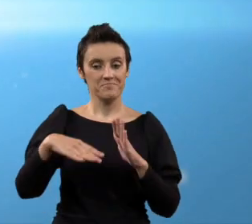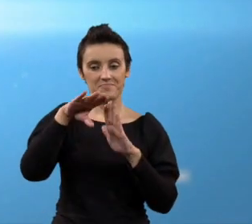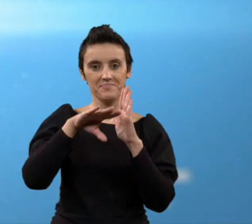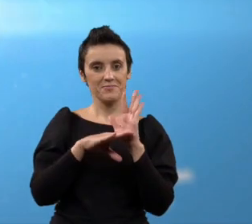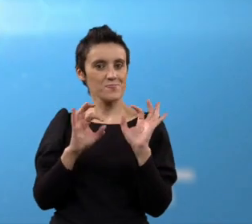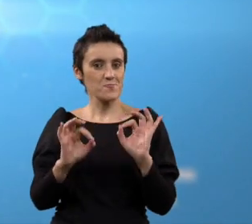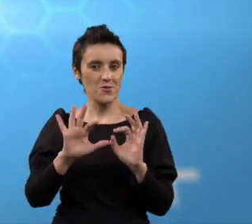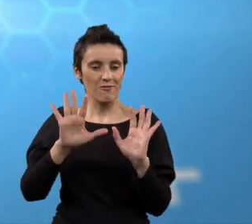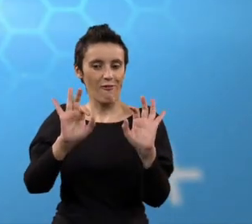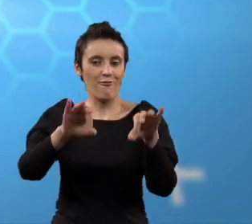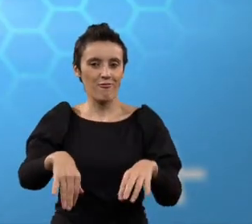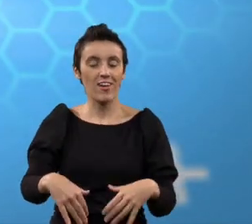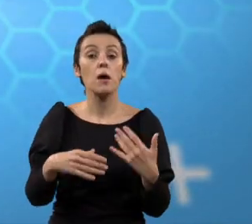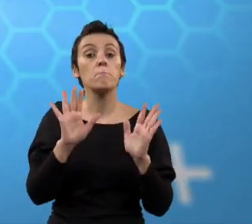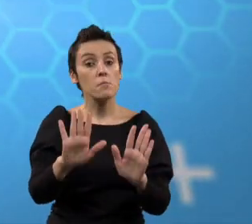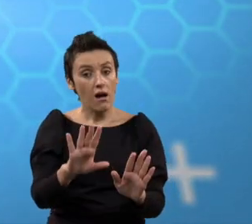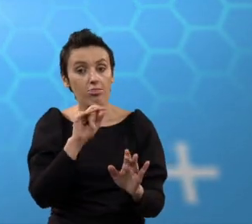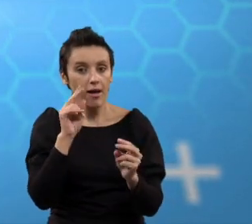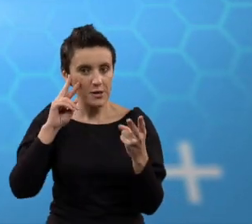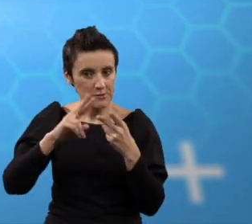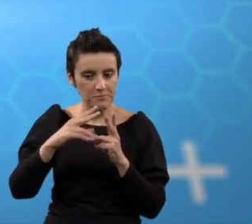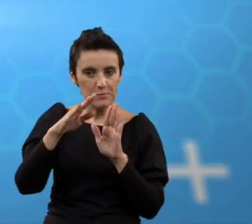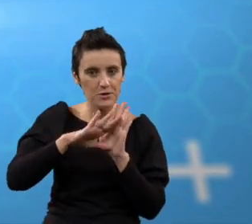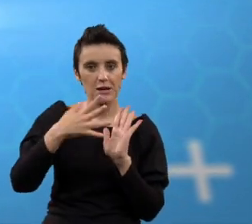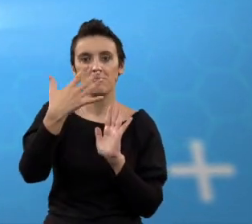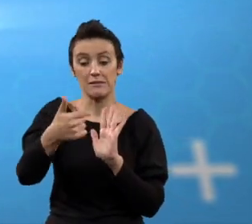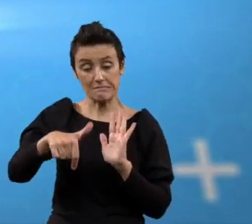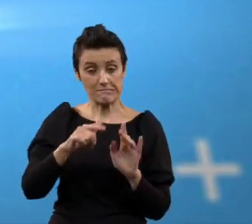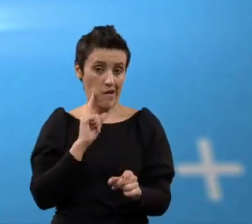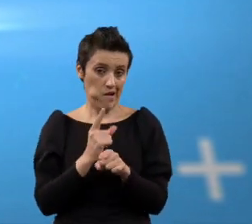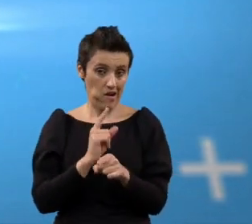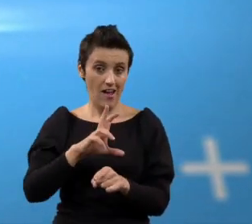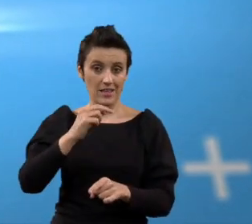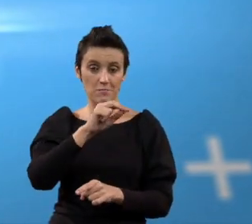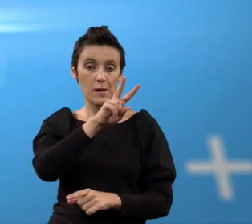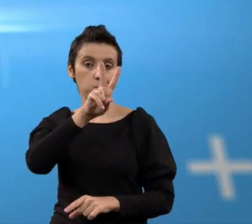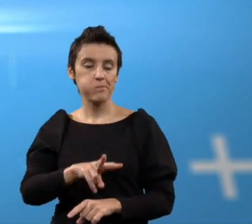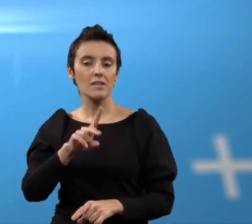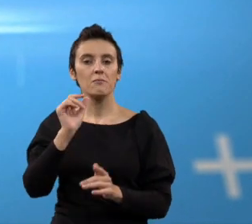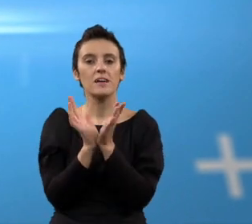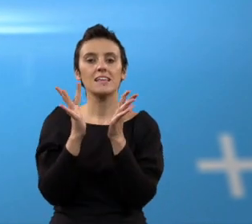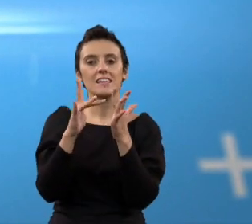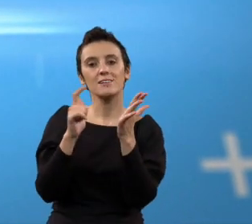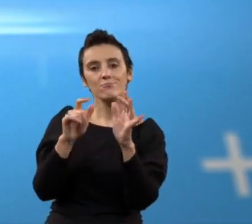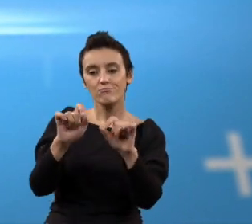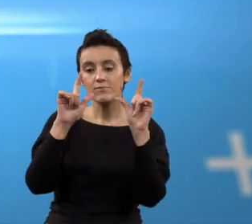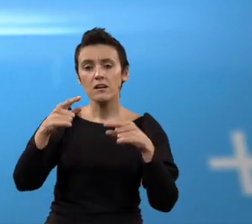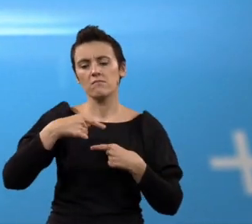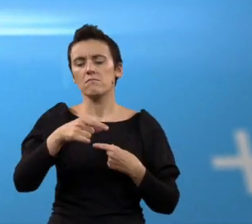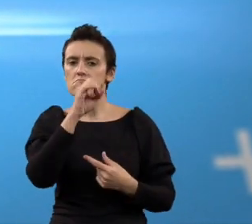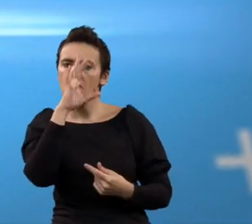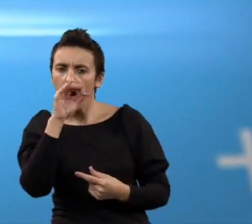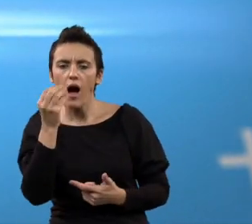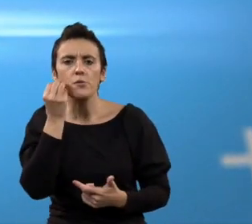Chegamos ao fim desta edição, mas marcamos encontro já no próximo programa, aqui na RTP2 e RTP Play. Até